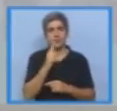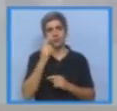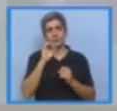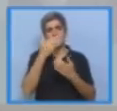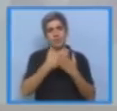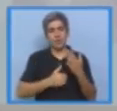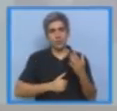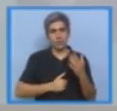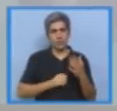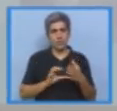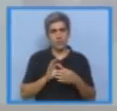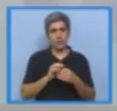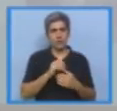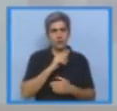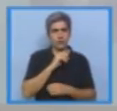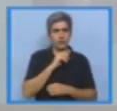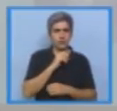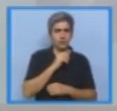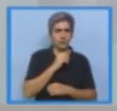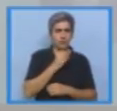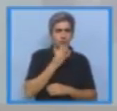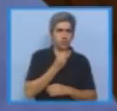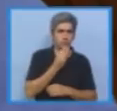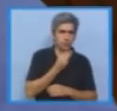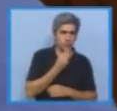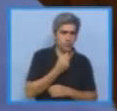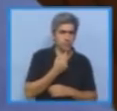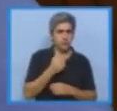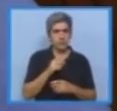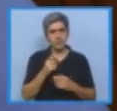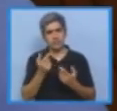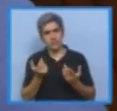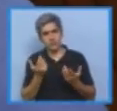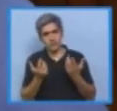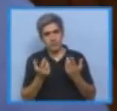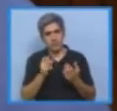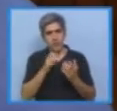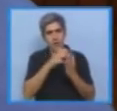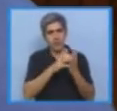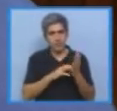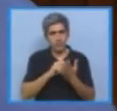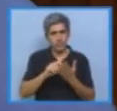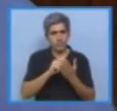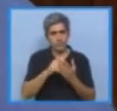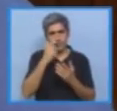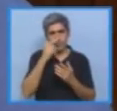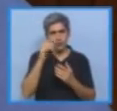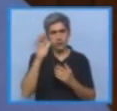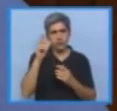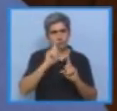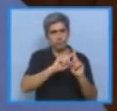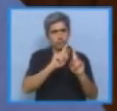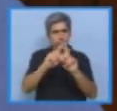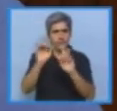portal católico ligado aos jesuítas, mas que depois onde podem aparecer artigos escritos por pessoas mais